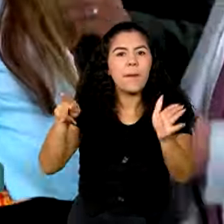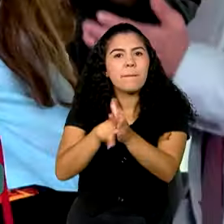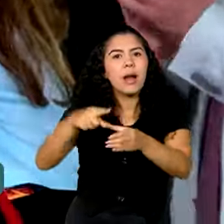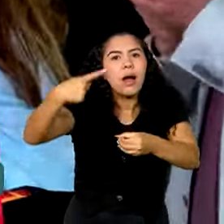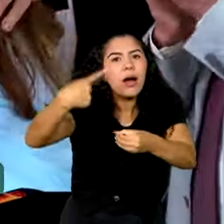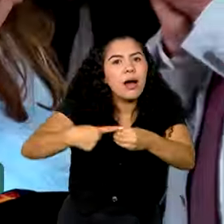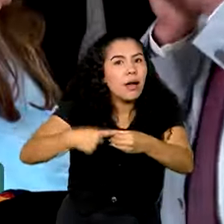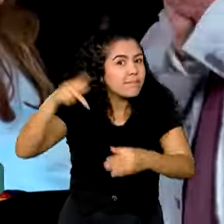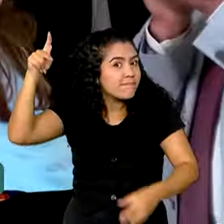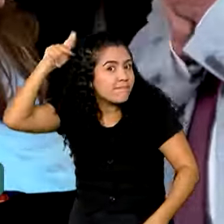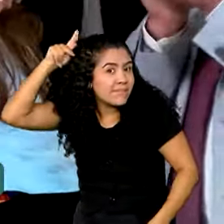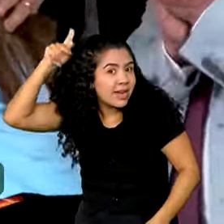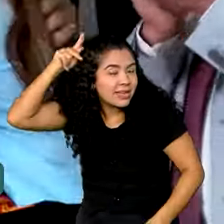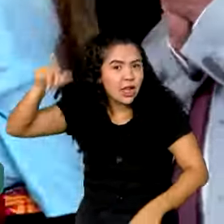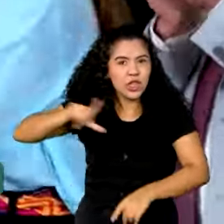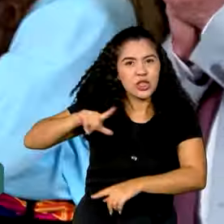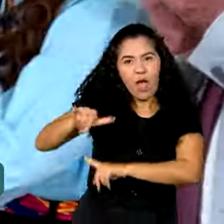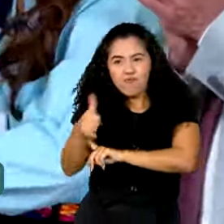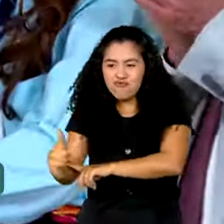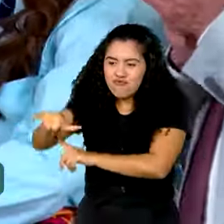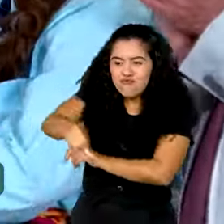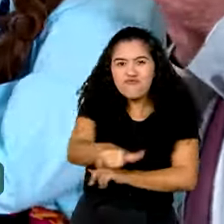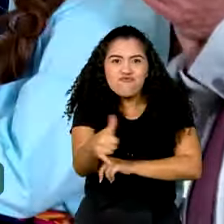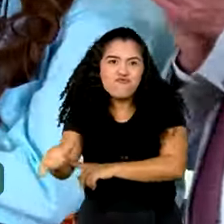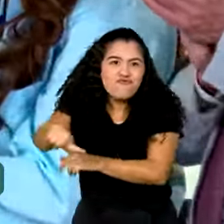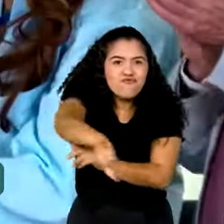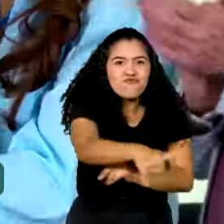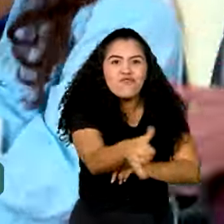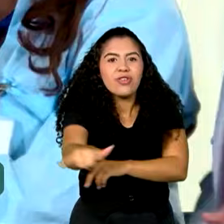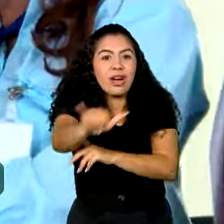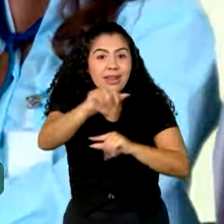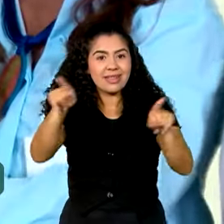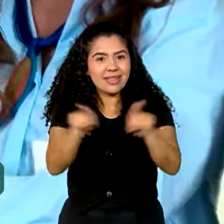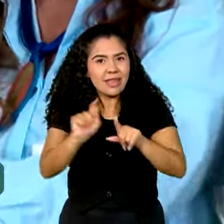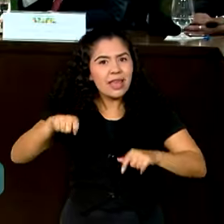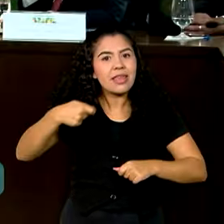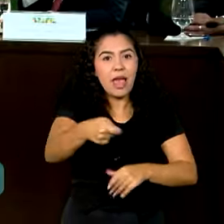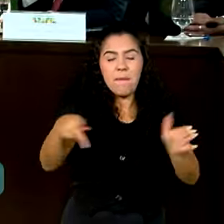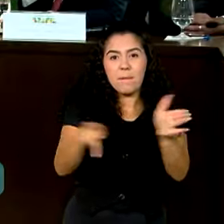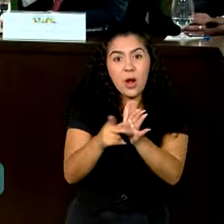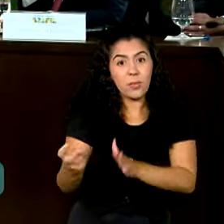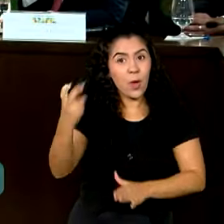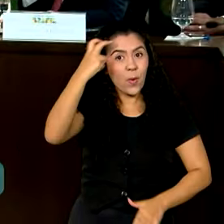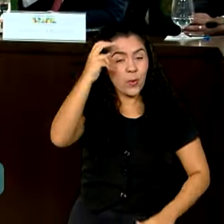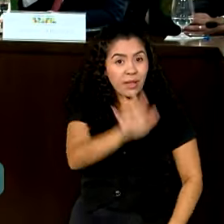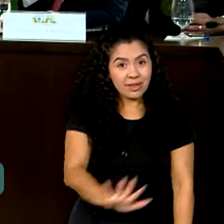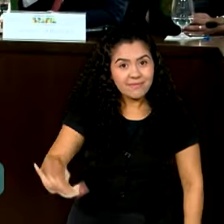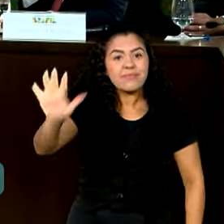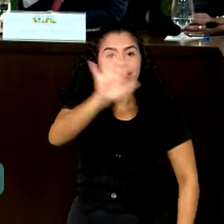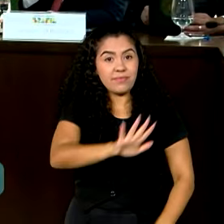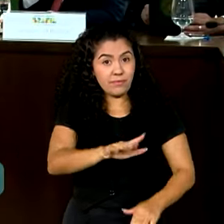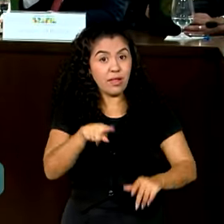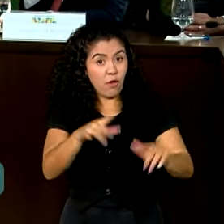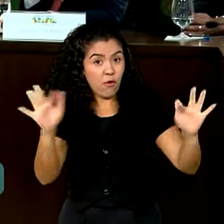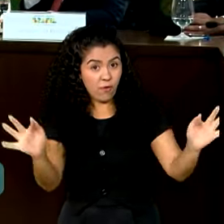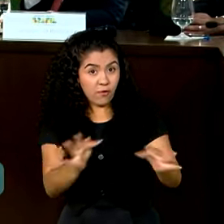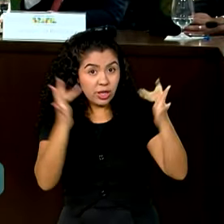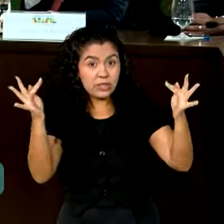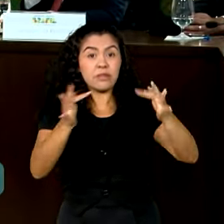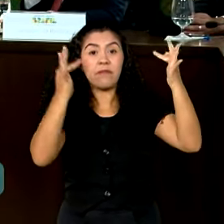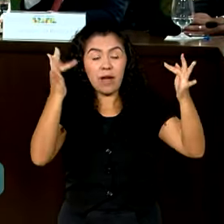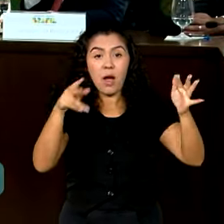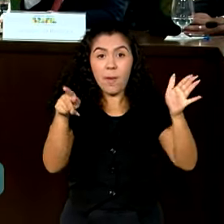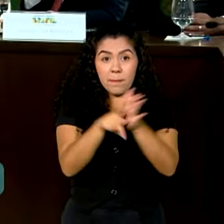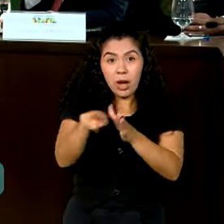e Caprichoso e o Arraial da Pavulagem como manifestações da cultura nacional. O Festival de Parintins, no